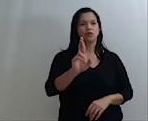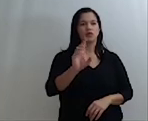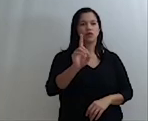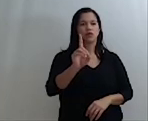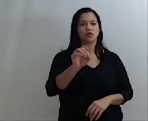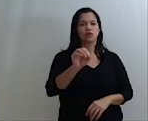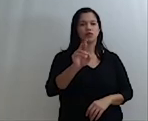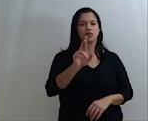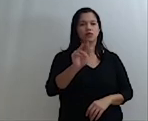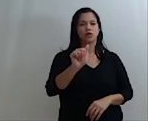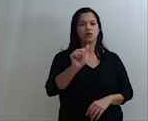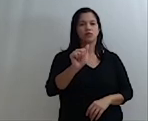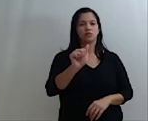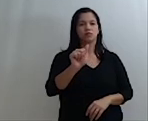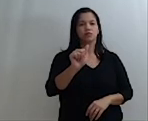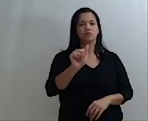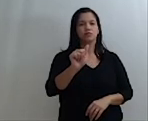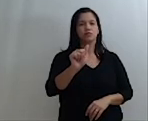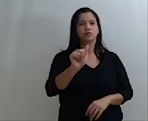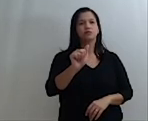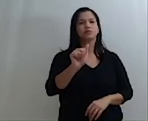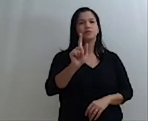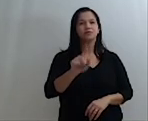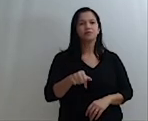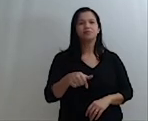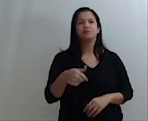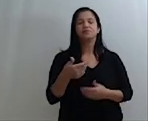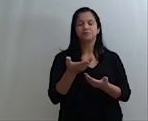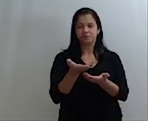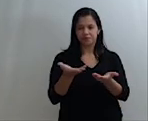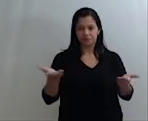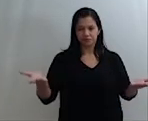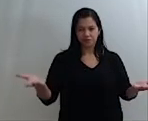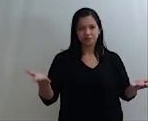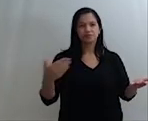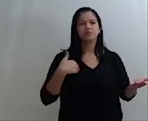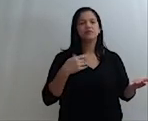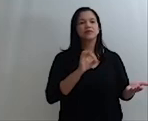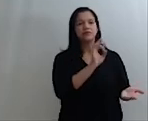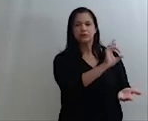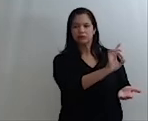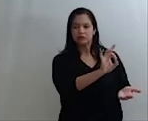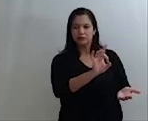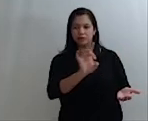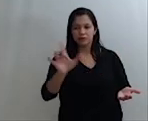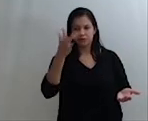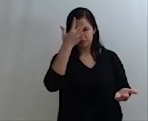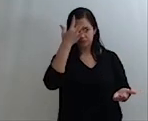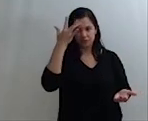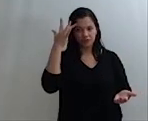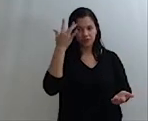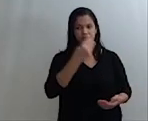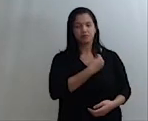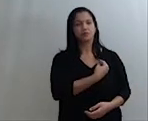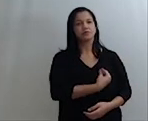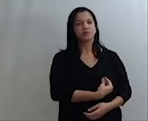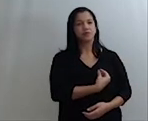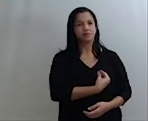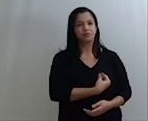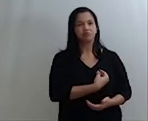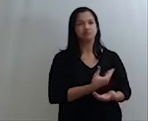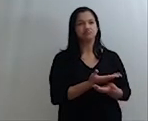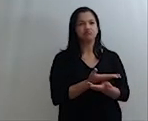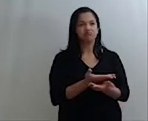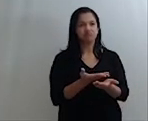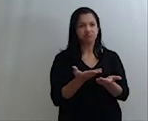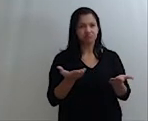palavra excelentíssimo senhor presidente eminente Ministro relator eminentes ministros que